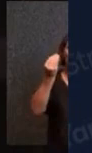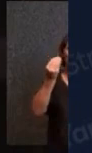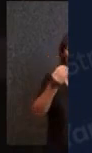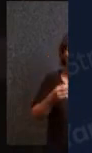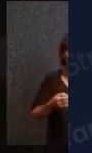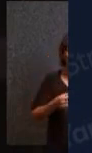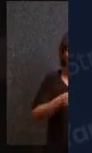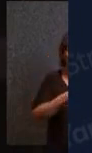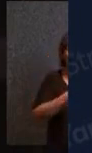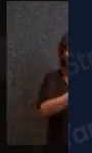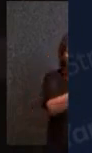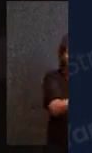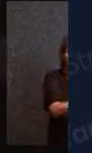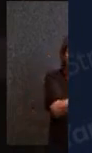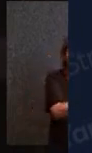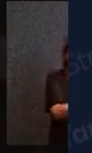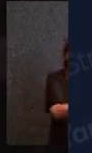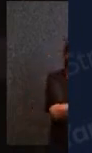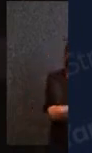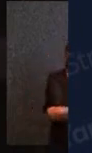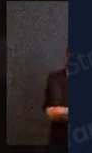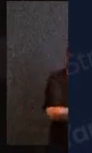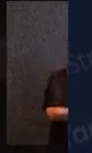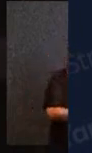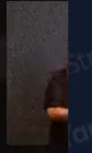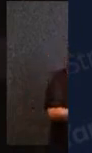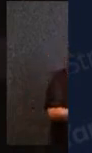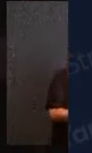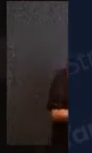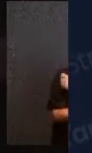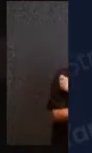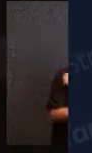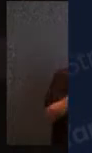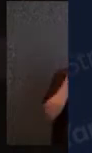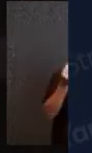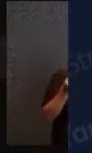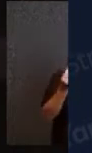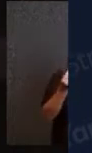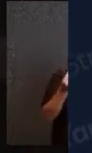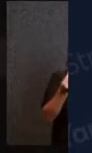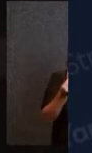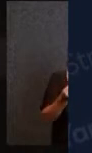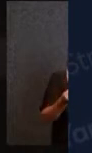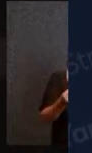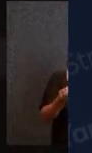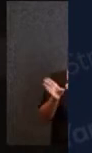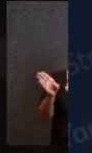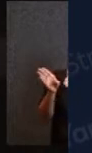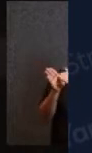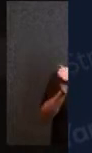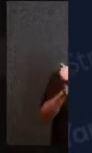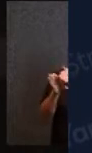o acompanhamento nessas redes? Então, eu chamo a atenção